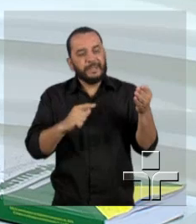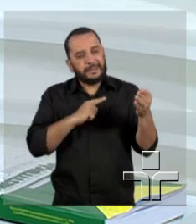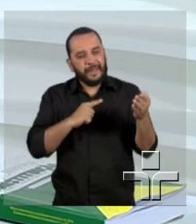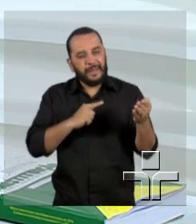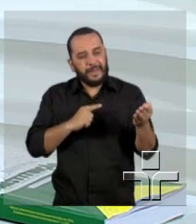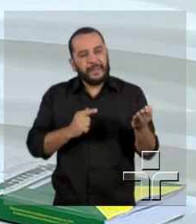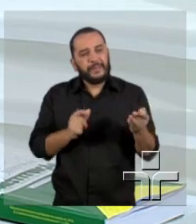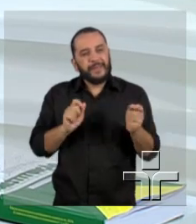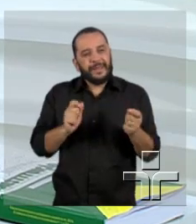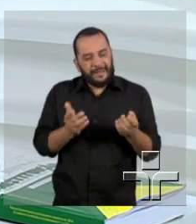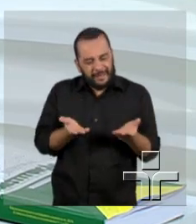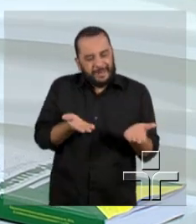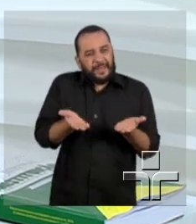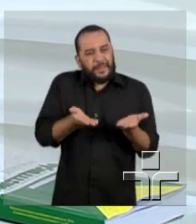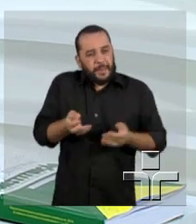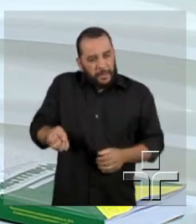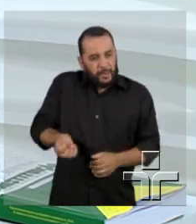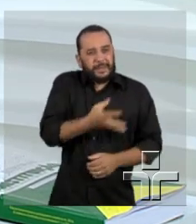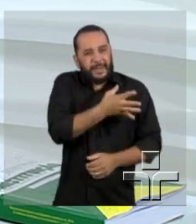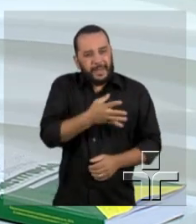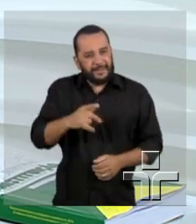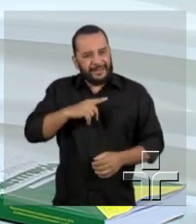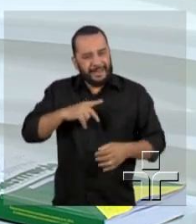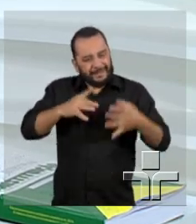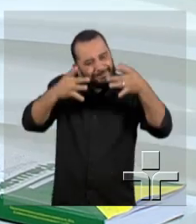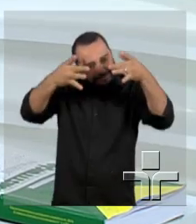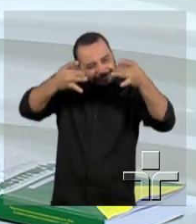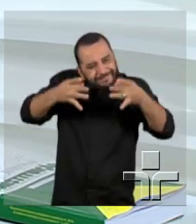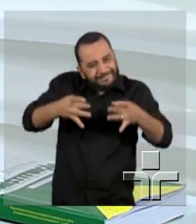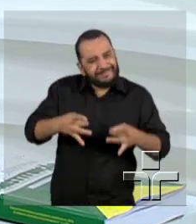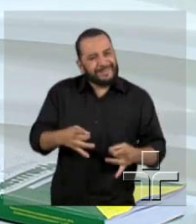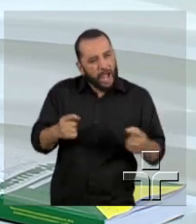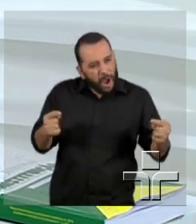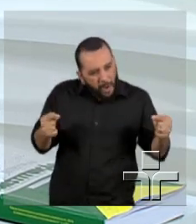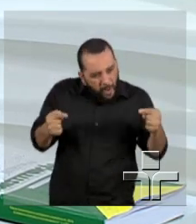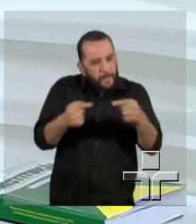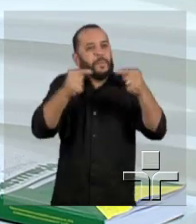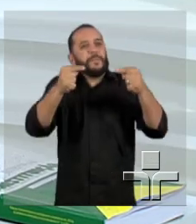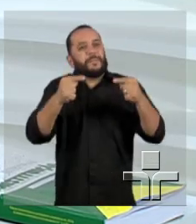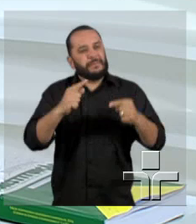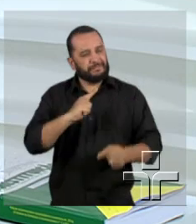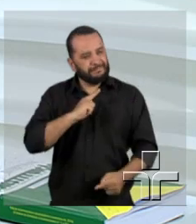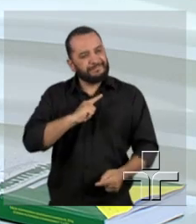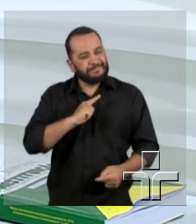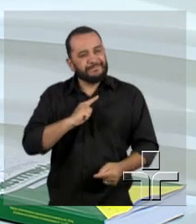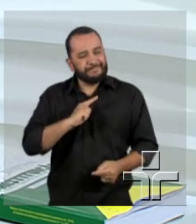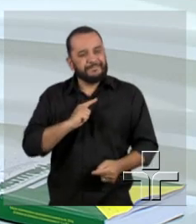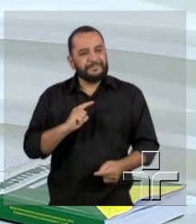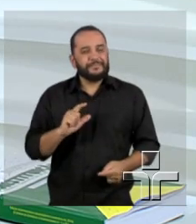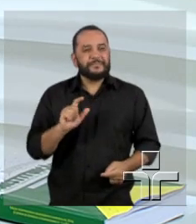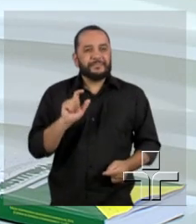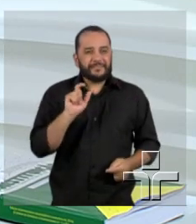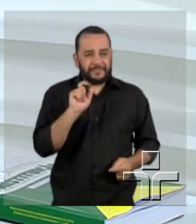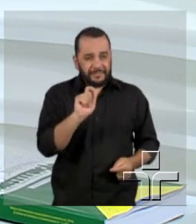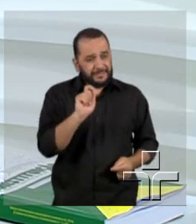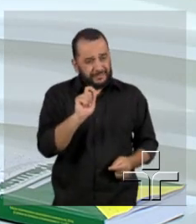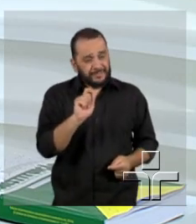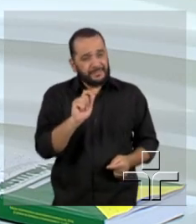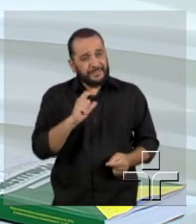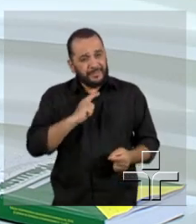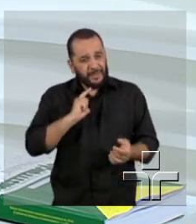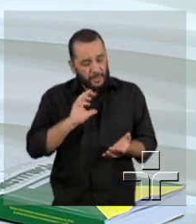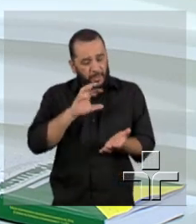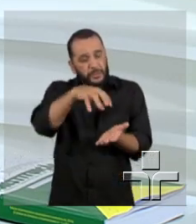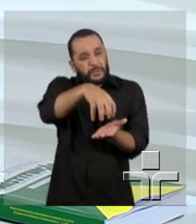moderno, serioso, apropriado, tornando uma instância de